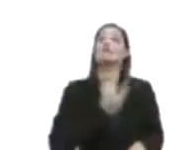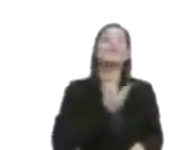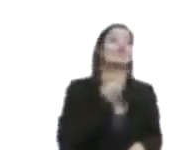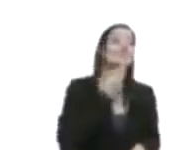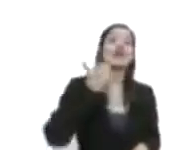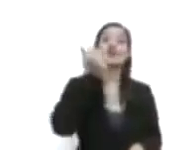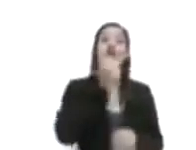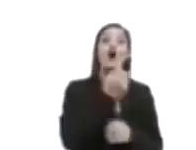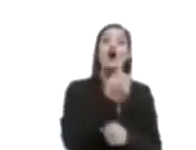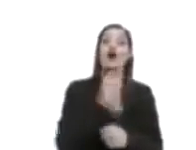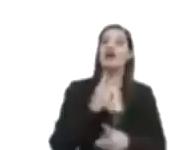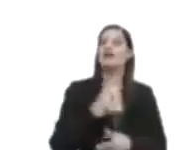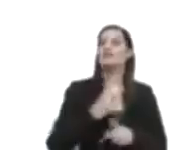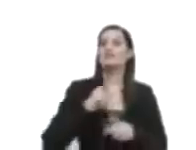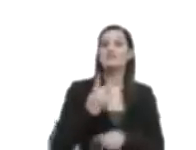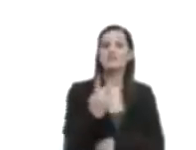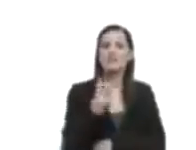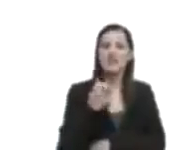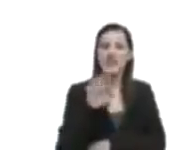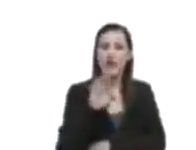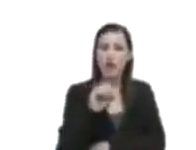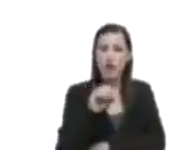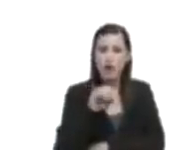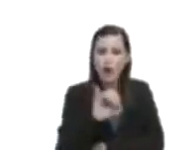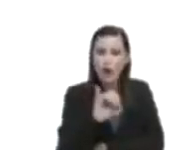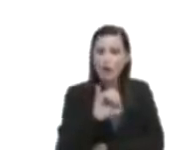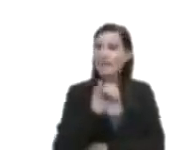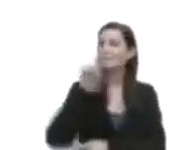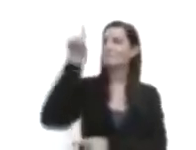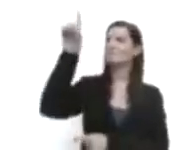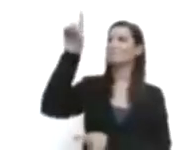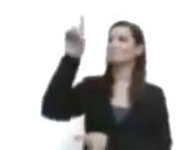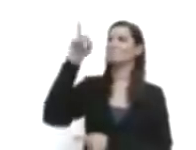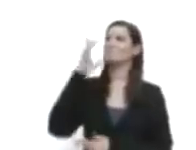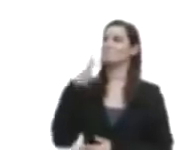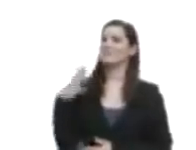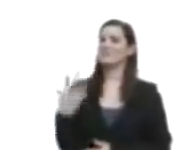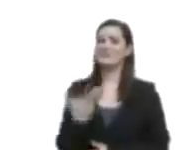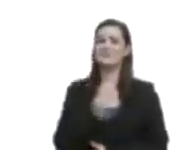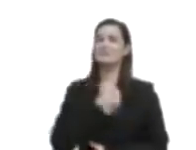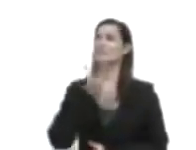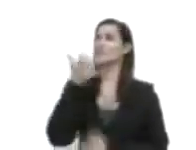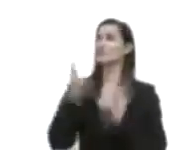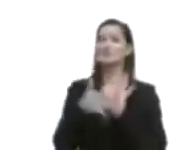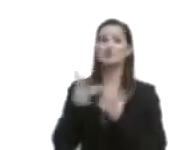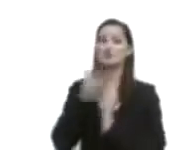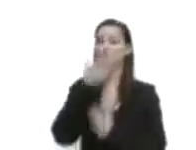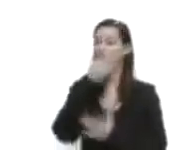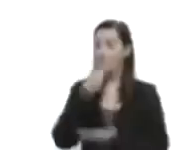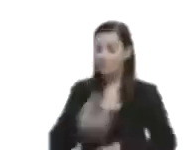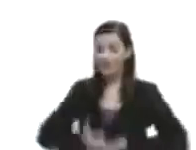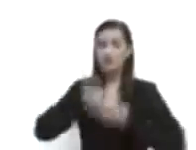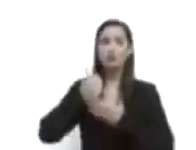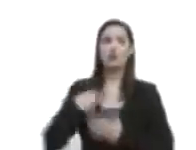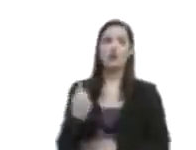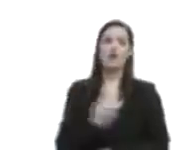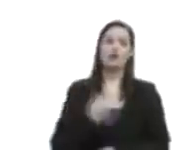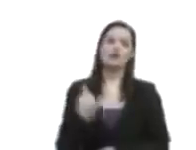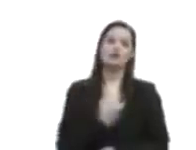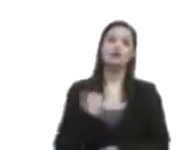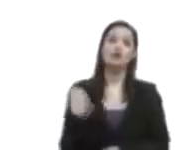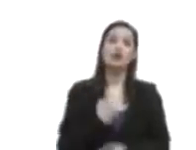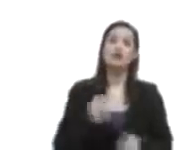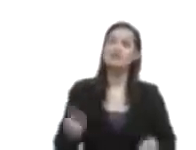o nosso Salvador, e a Ele demos toda glória, toda